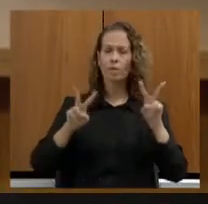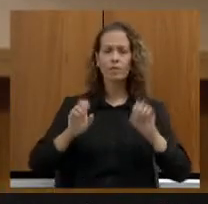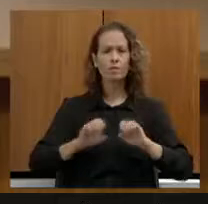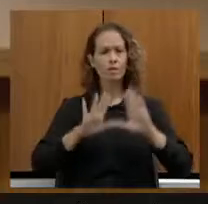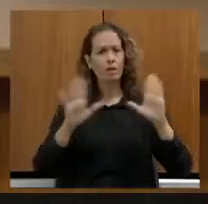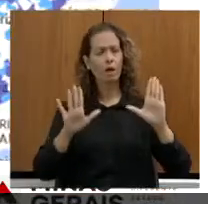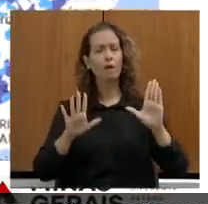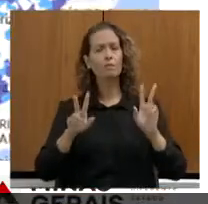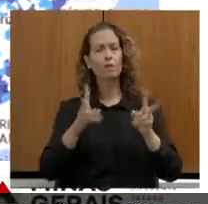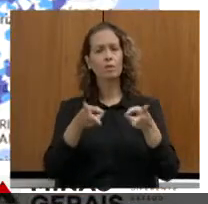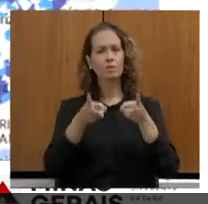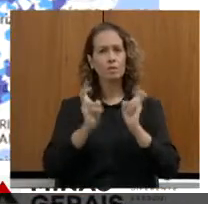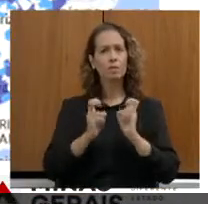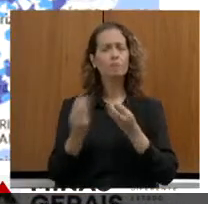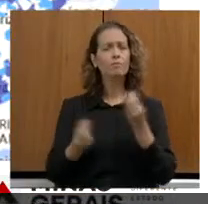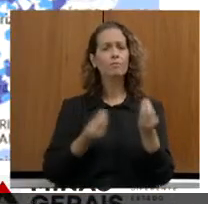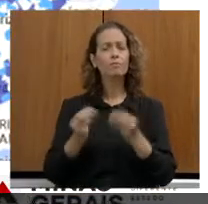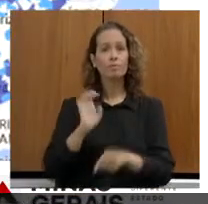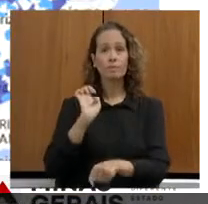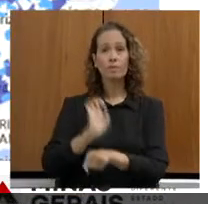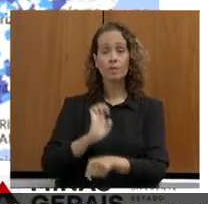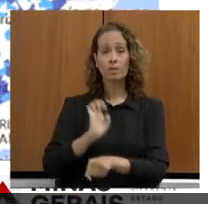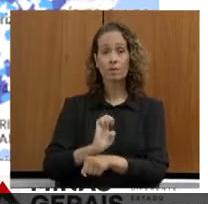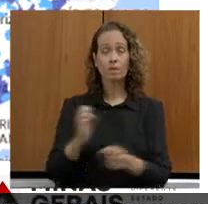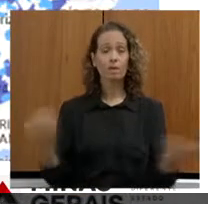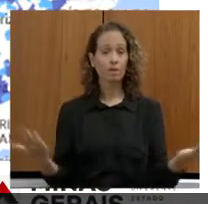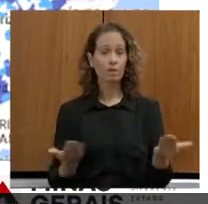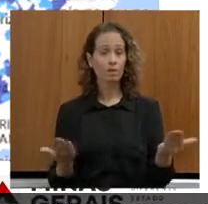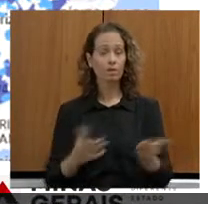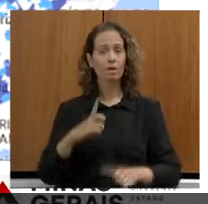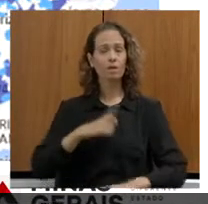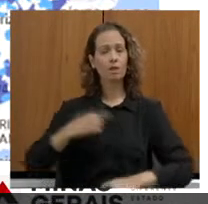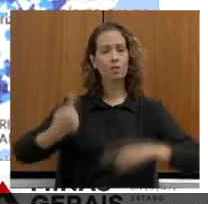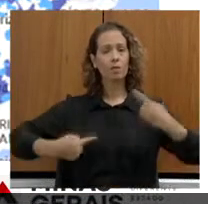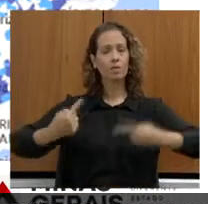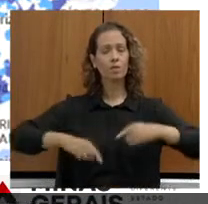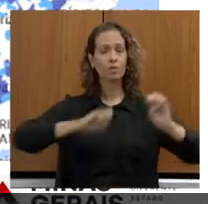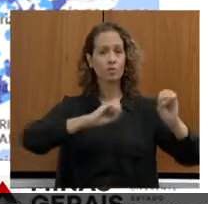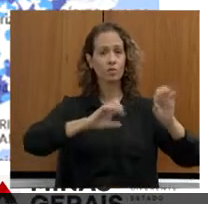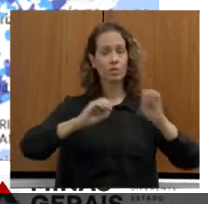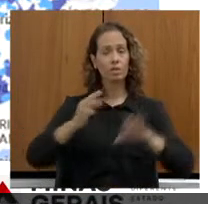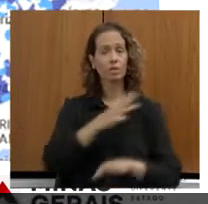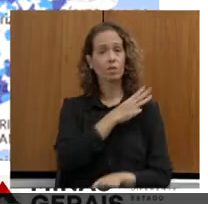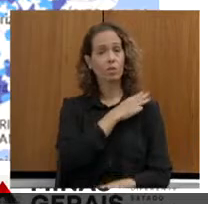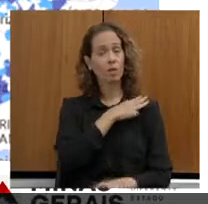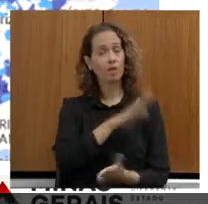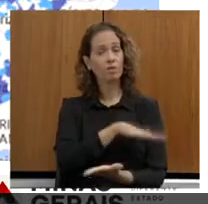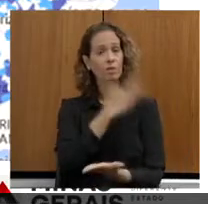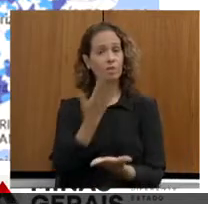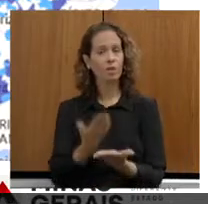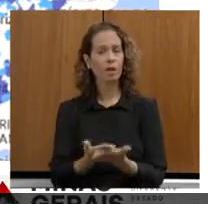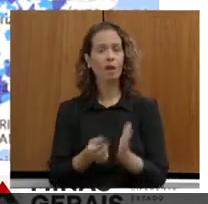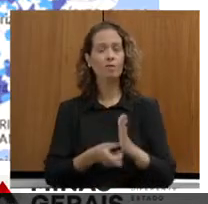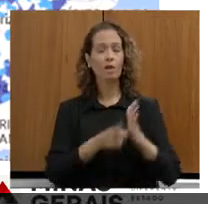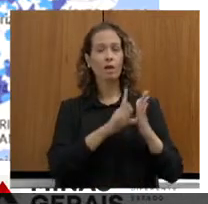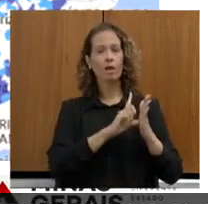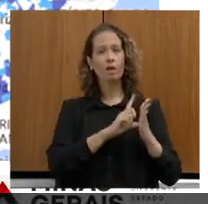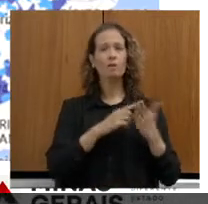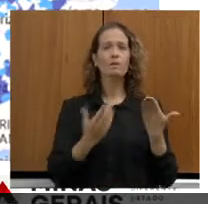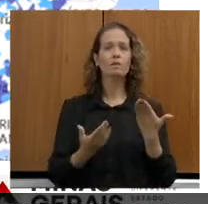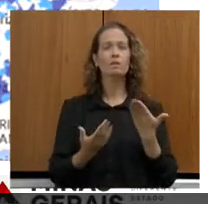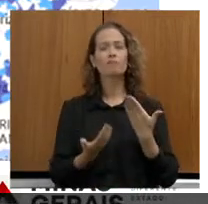claramente se pode ver como nosso estado realmente agora tem uma política de ensino médio de tempo integral antes eram